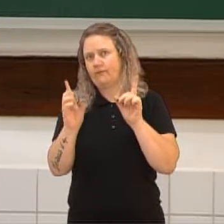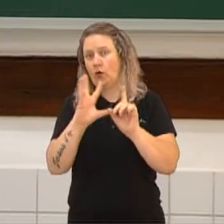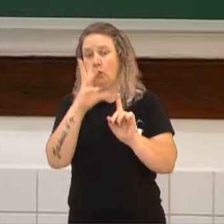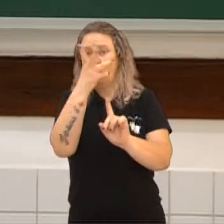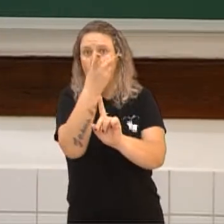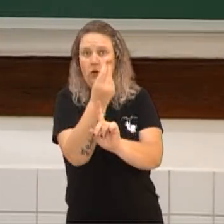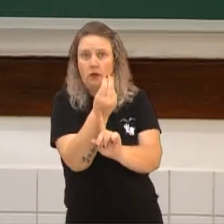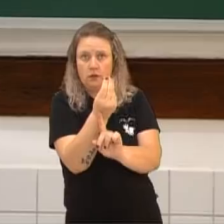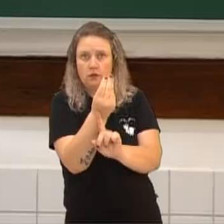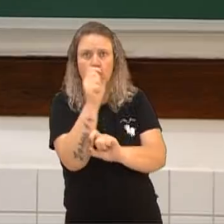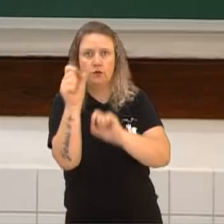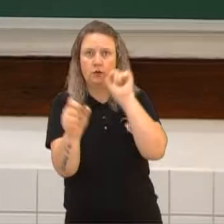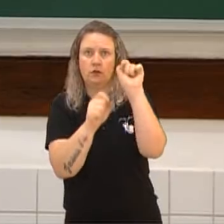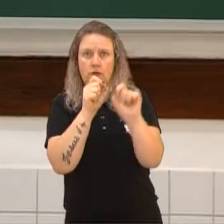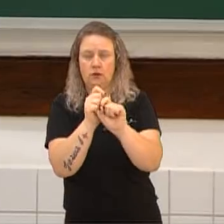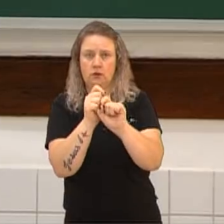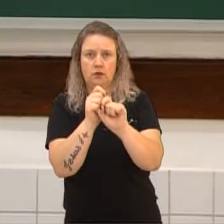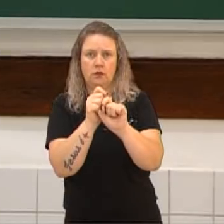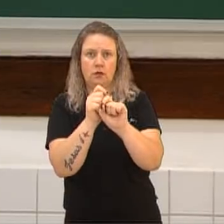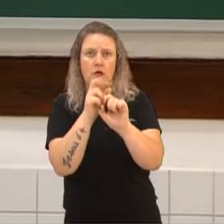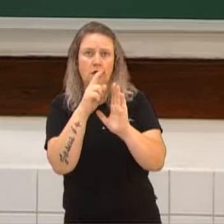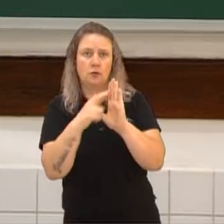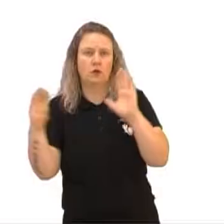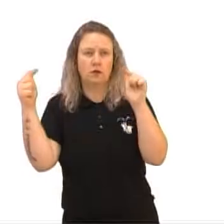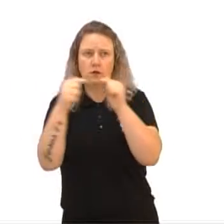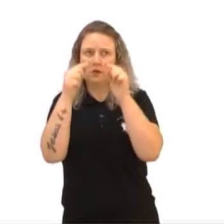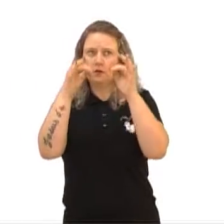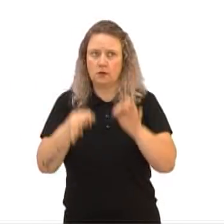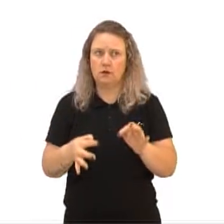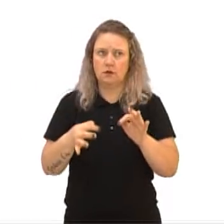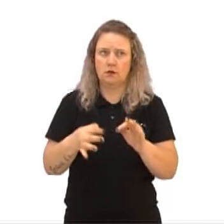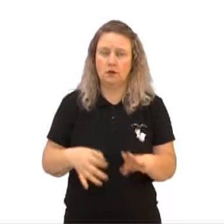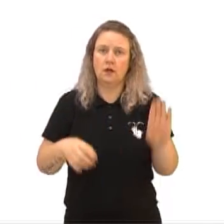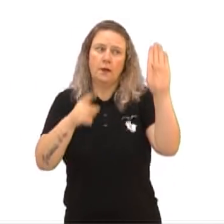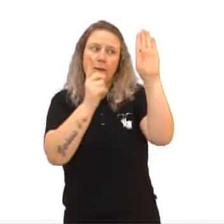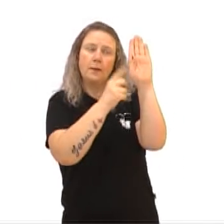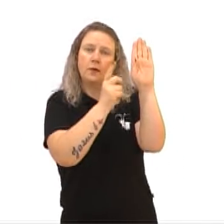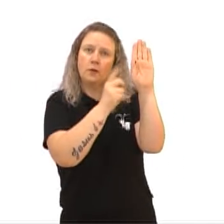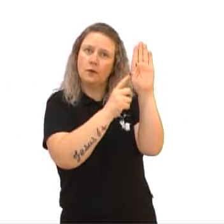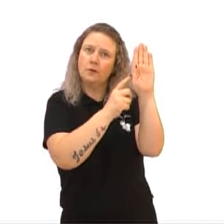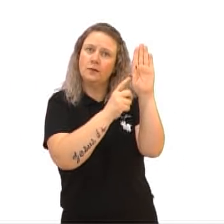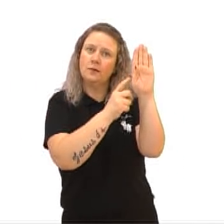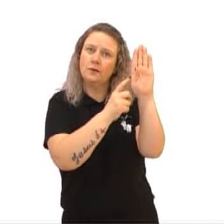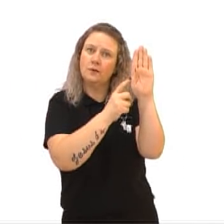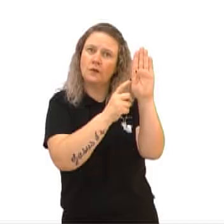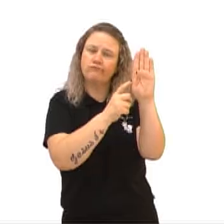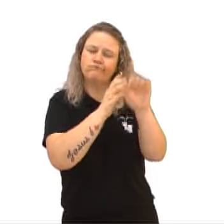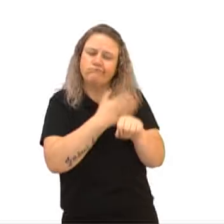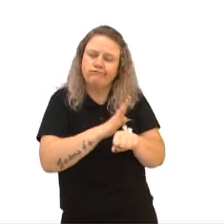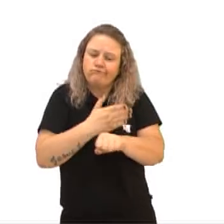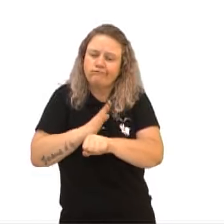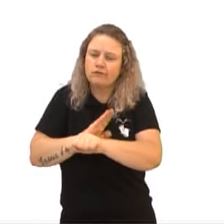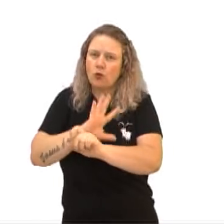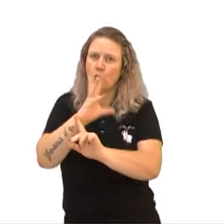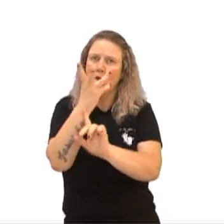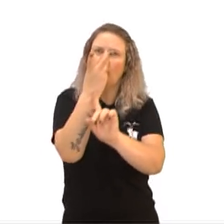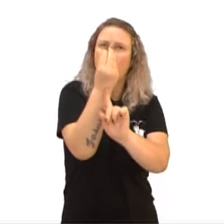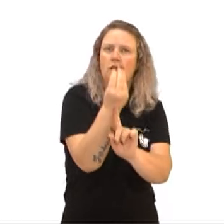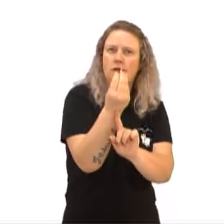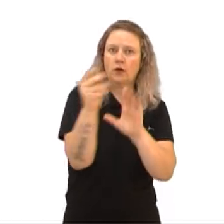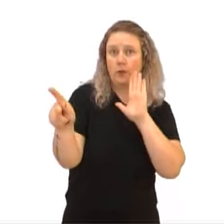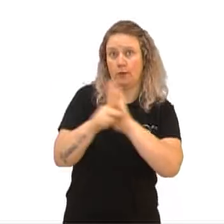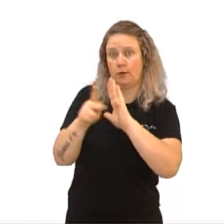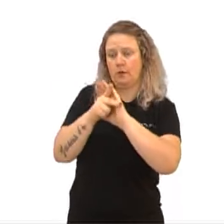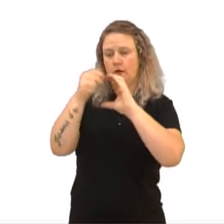arte asiática. Então, a alternativa correta é a alternativa B, fazer uma arte com características